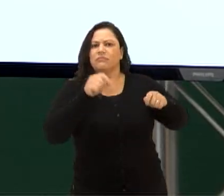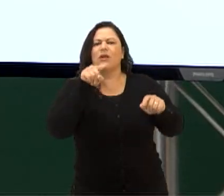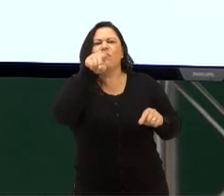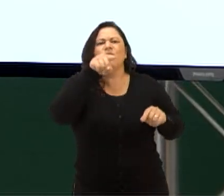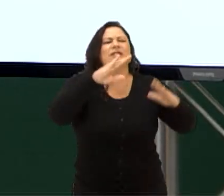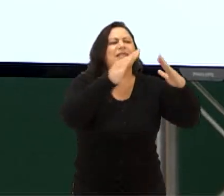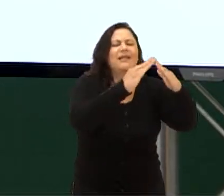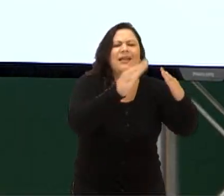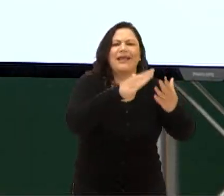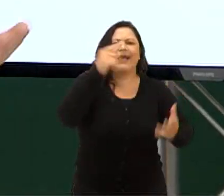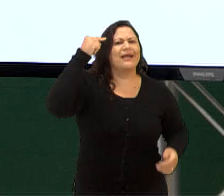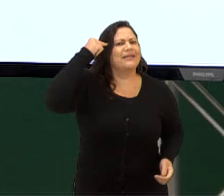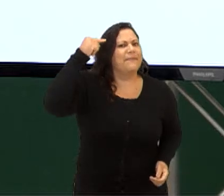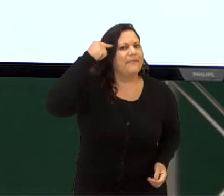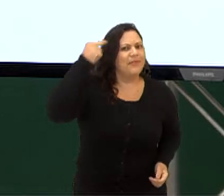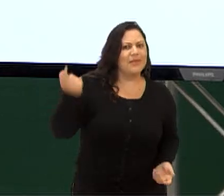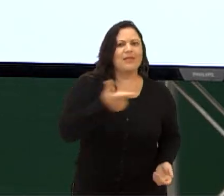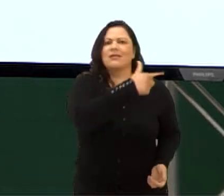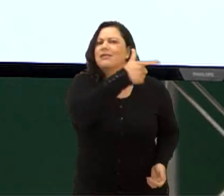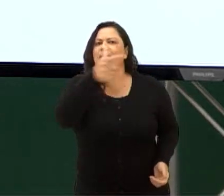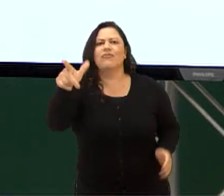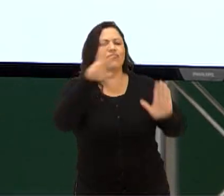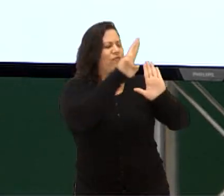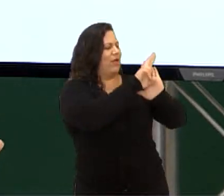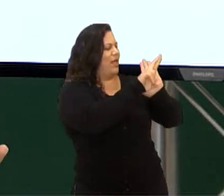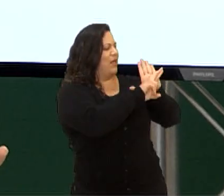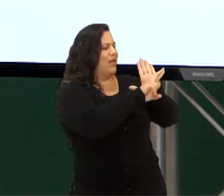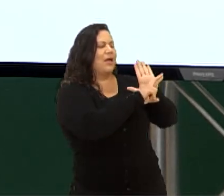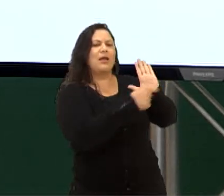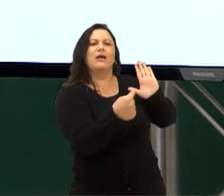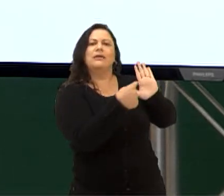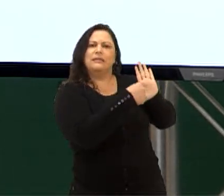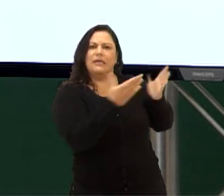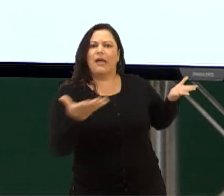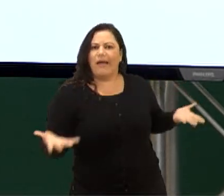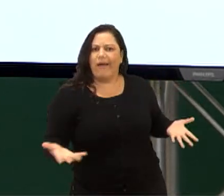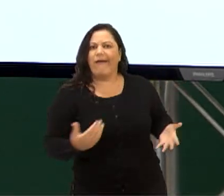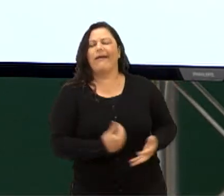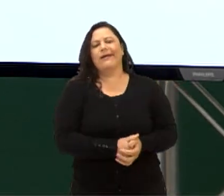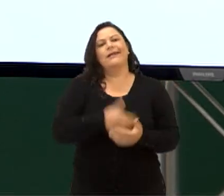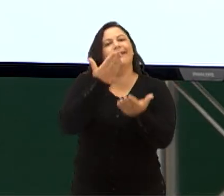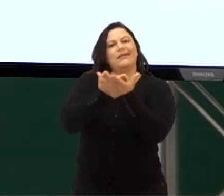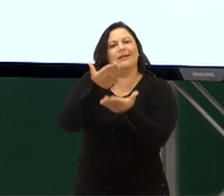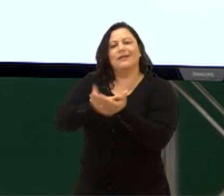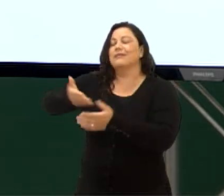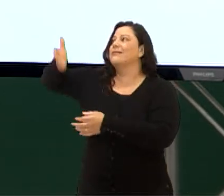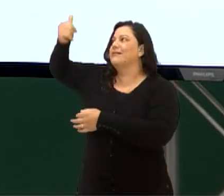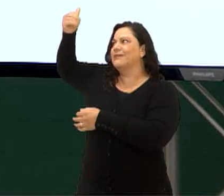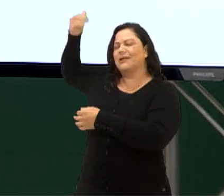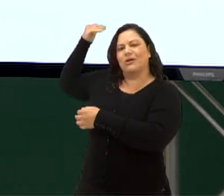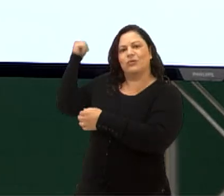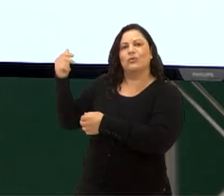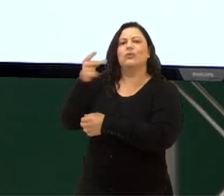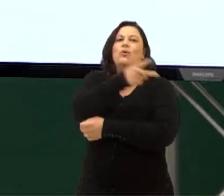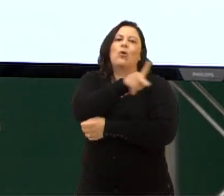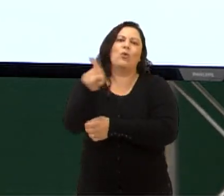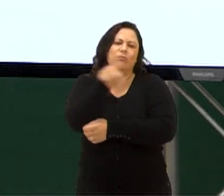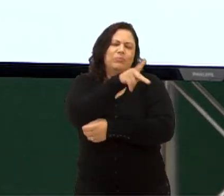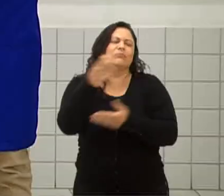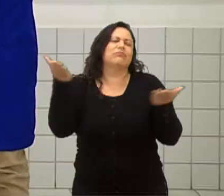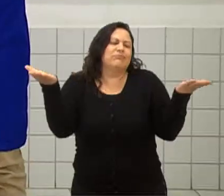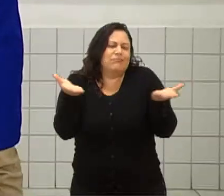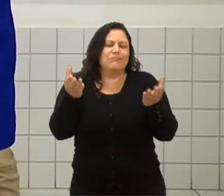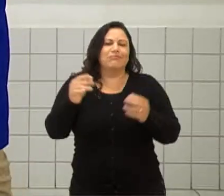sociedade sem regras? Né? E nas aulas anteriores, com o professor Robson e a professora Louise, nós permeamos aí mais ou menos esses